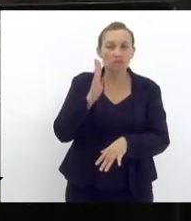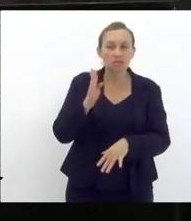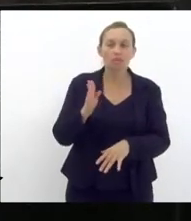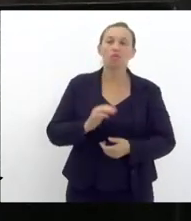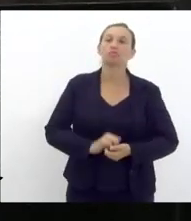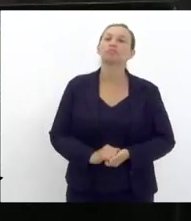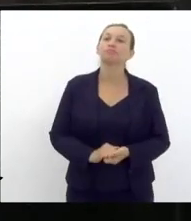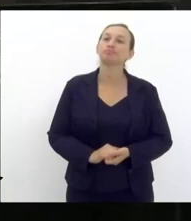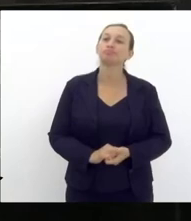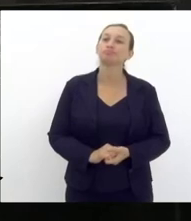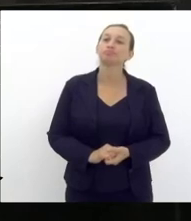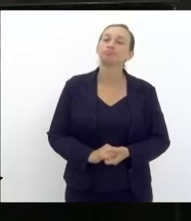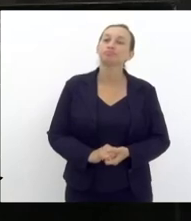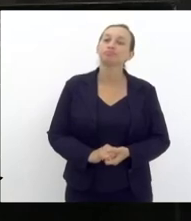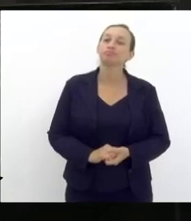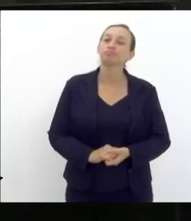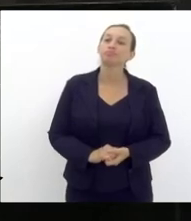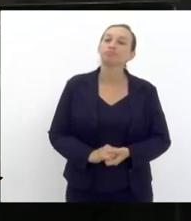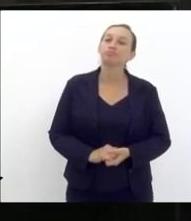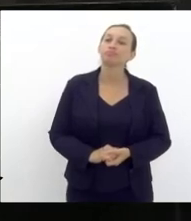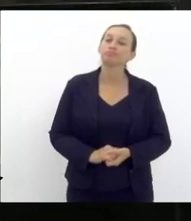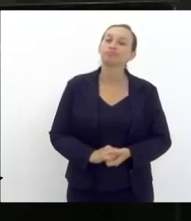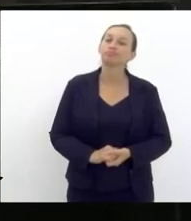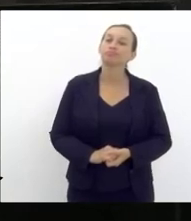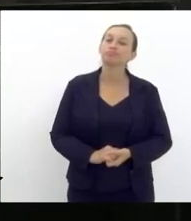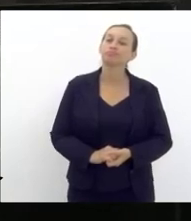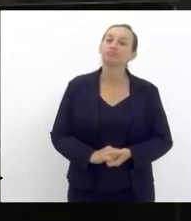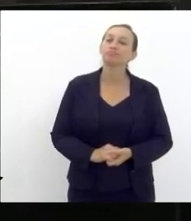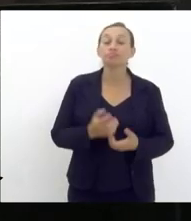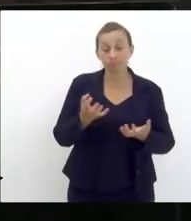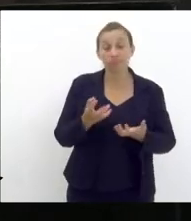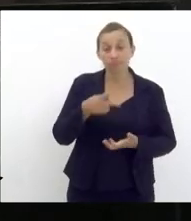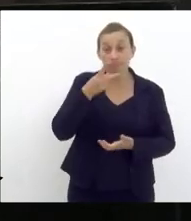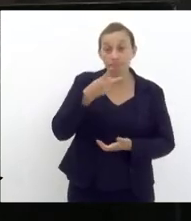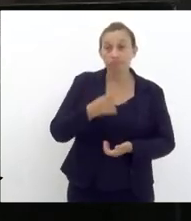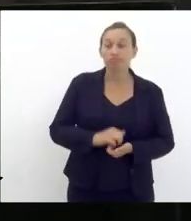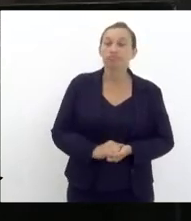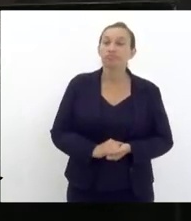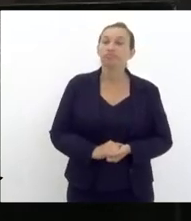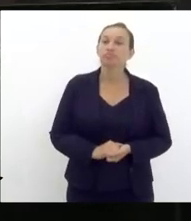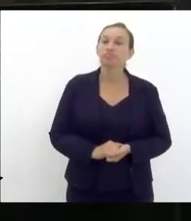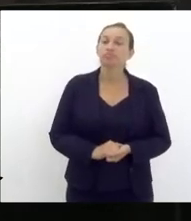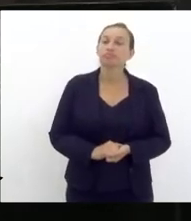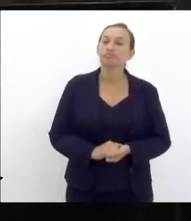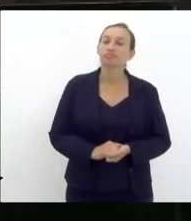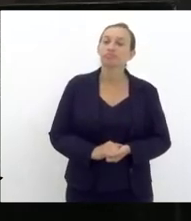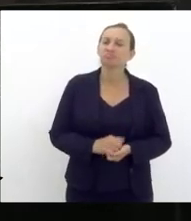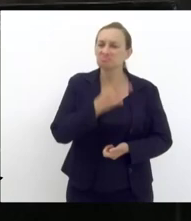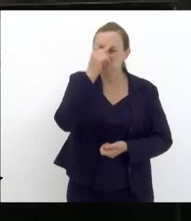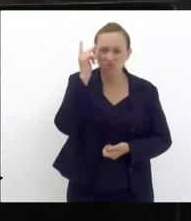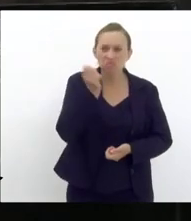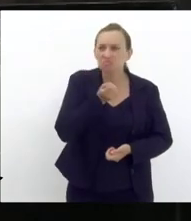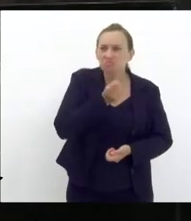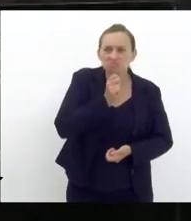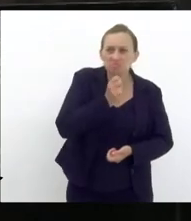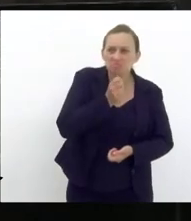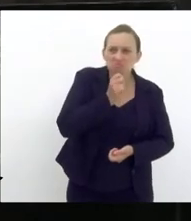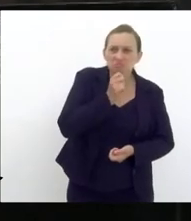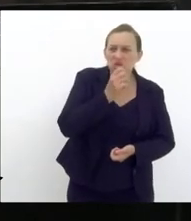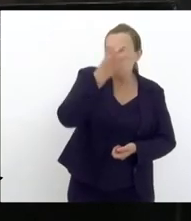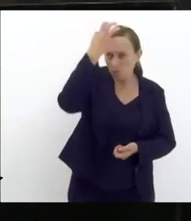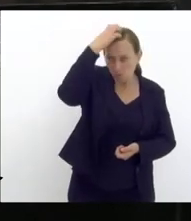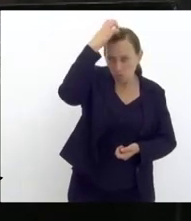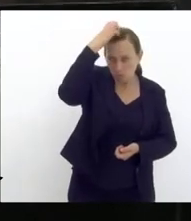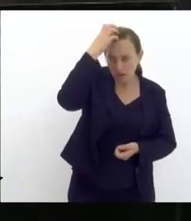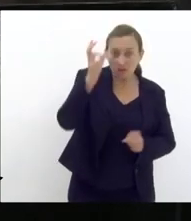debate eu quero dizer que ninguém pode ser punido pela